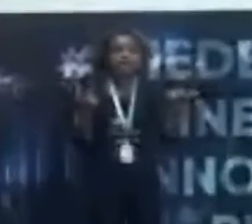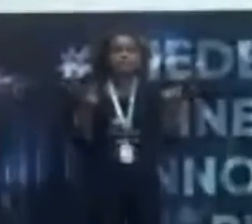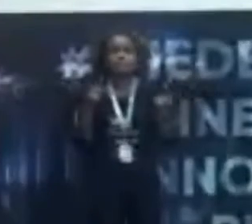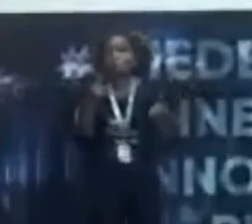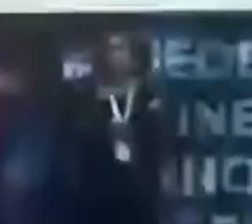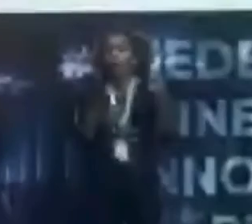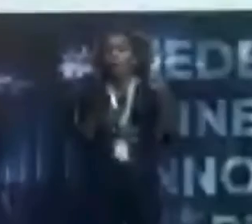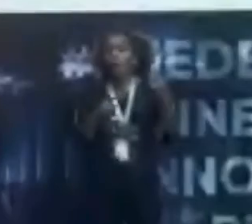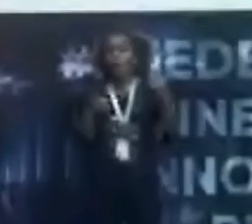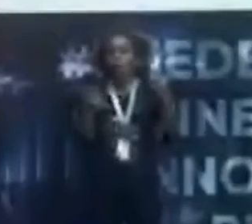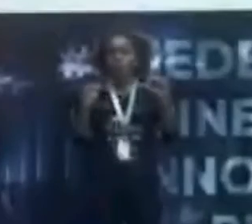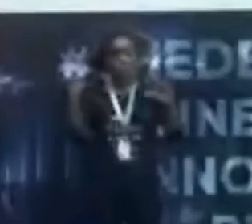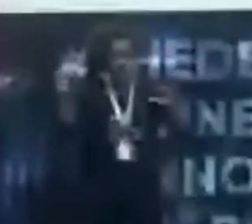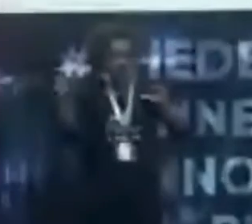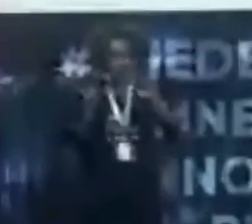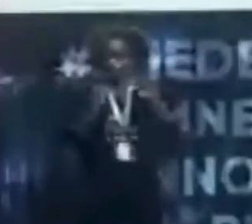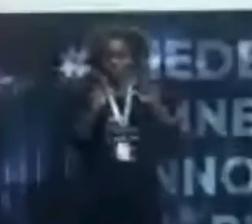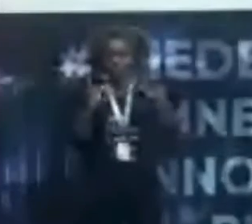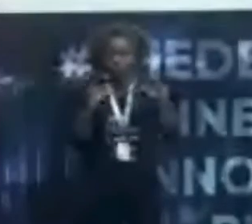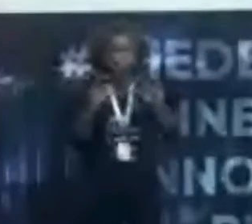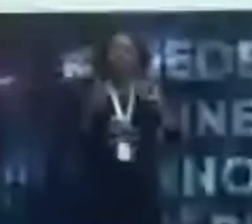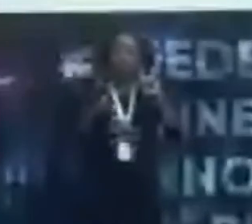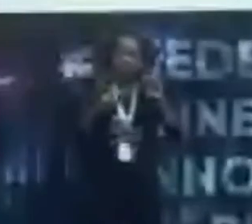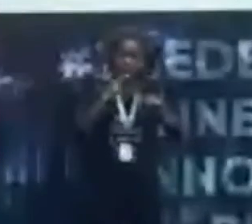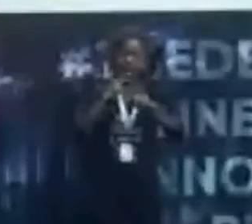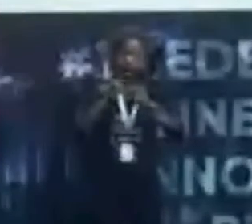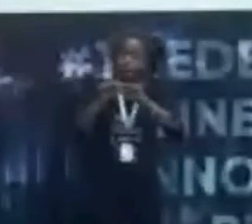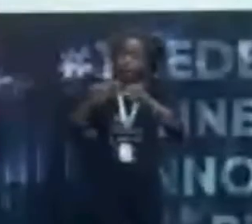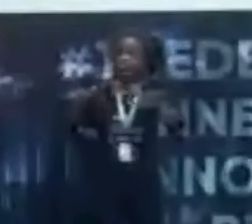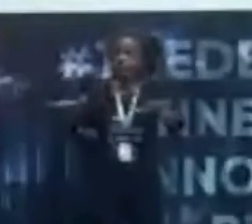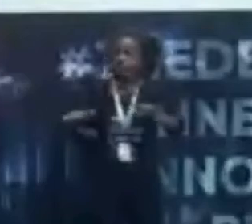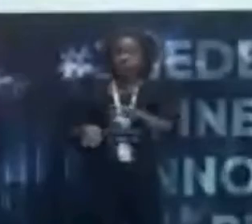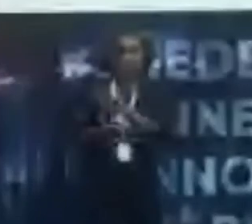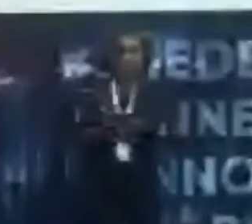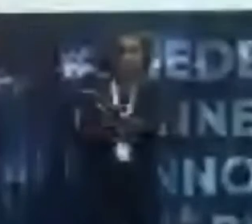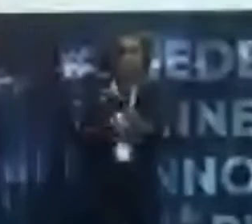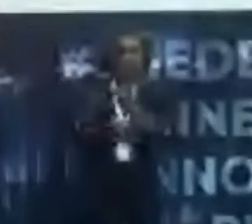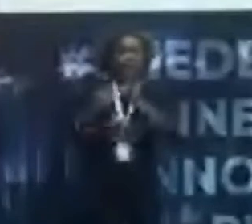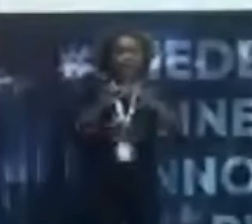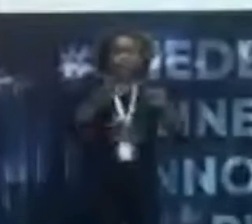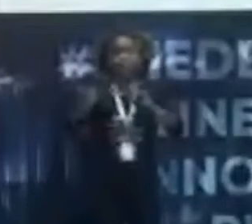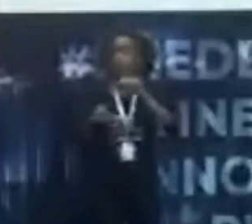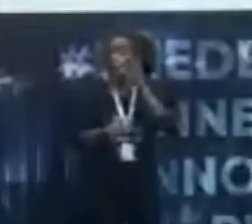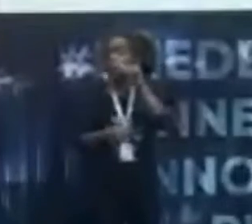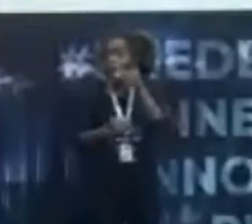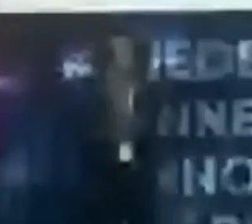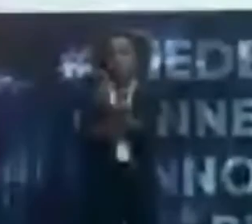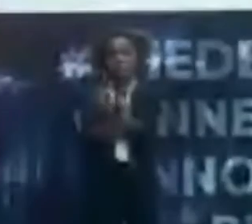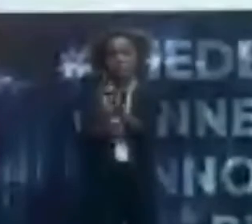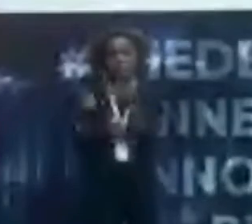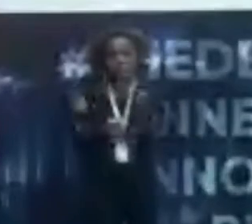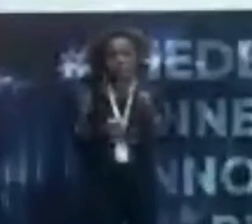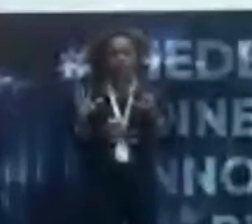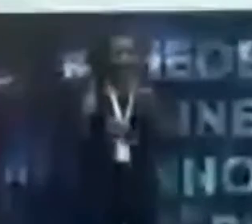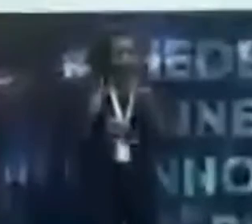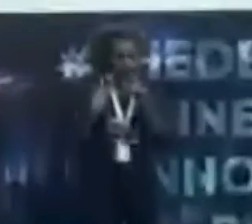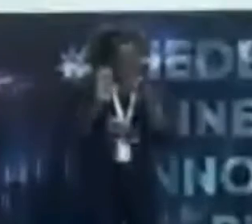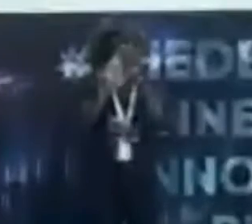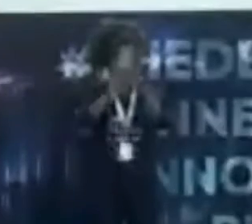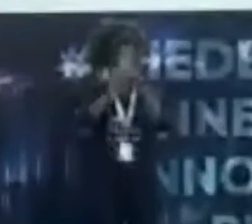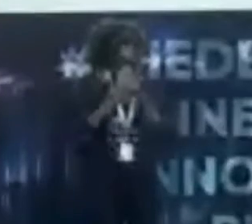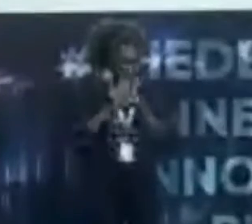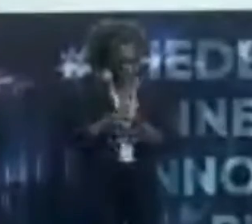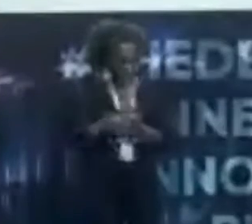a gente partiu para os colaboradores, por uma conscientização geral, né? E quando eu fiz uma pesquisa, a